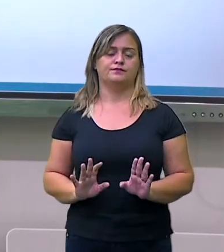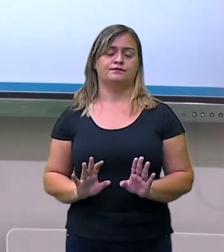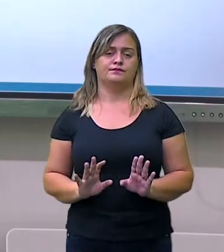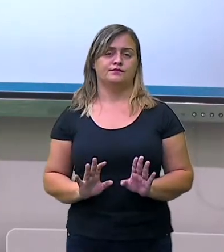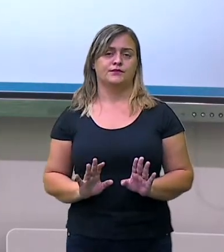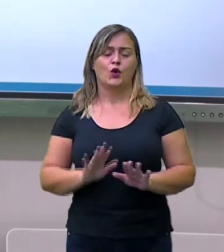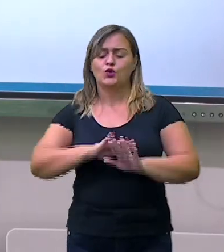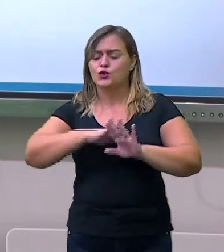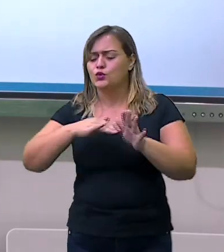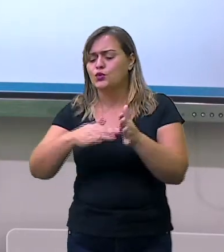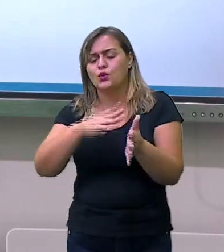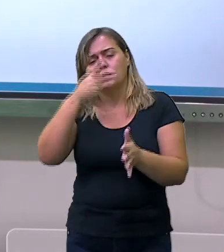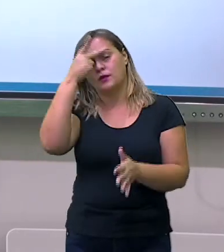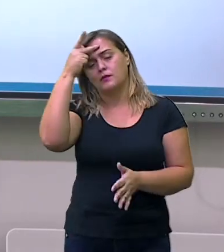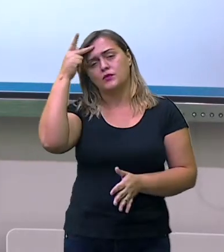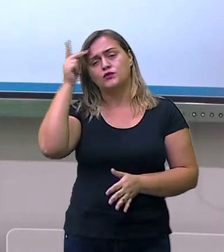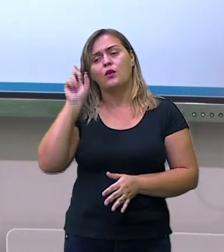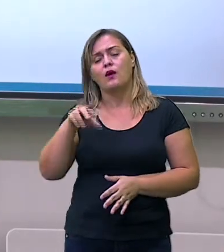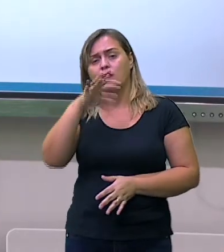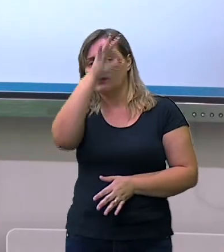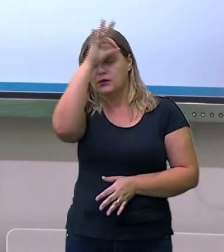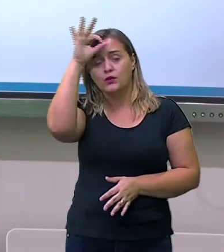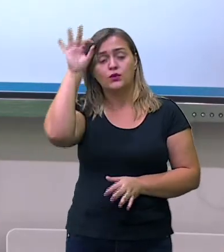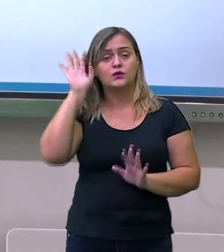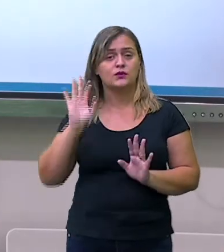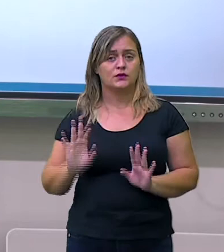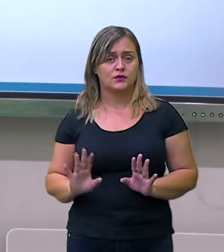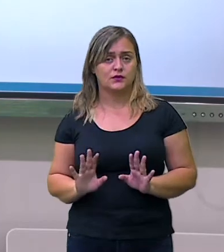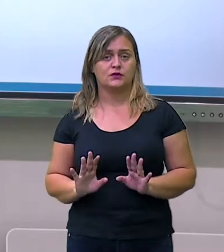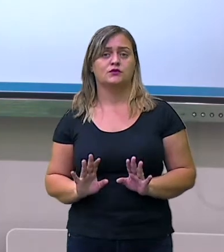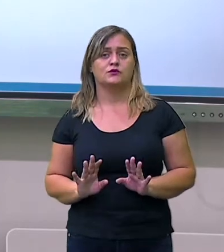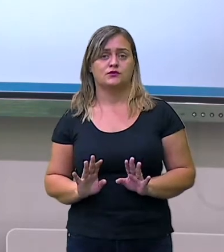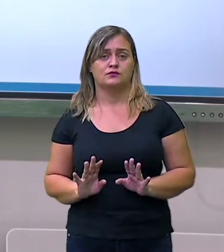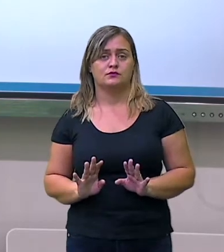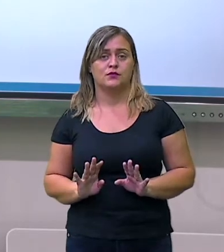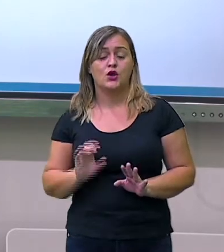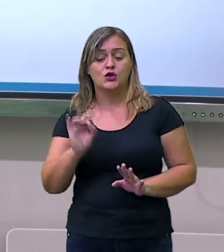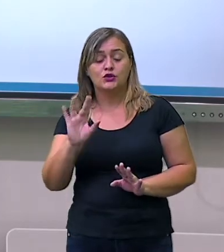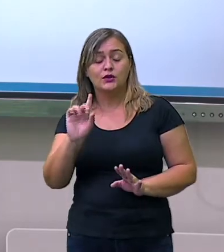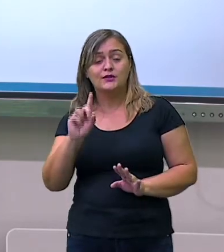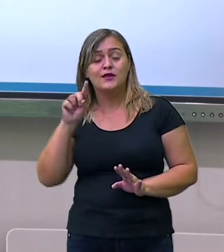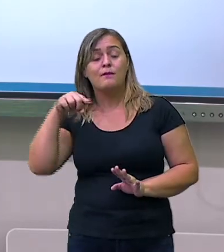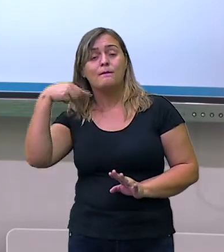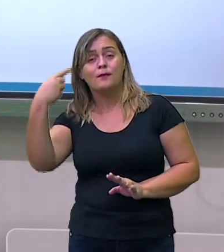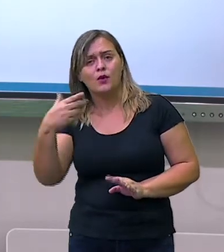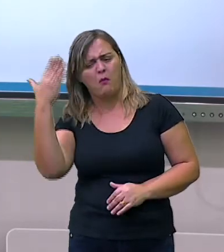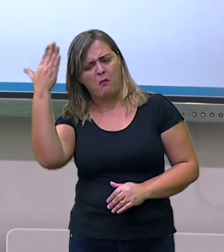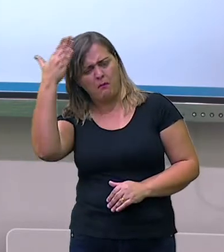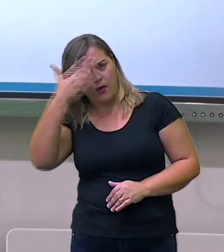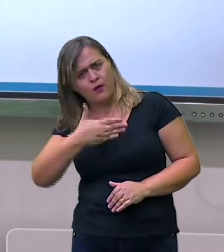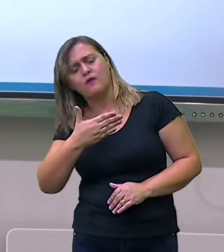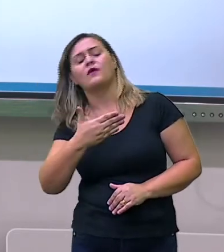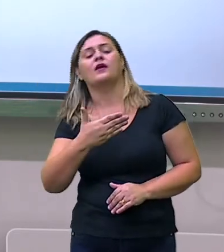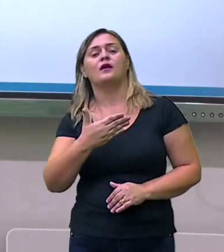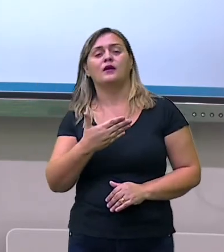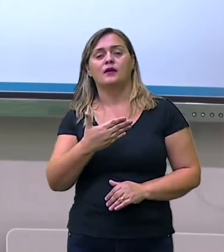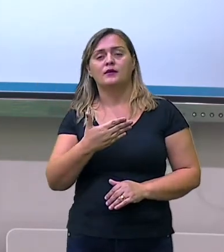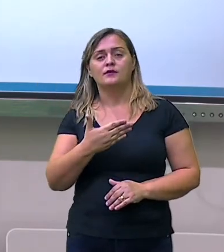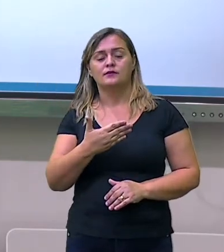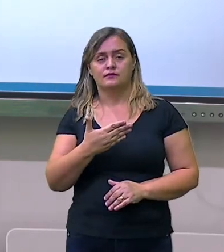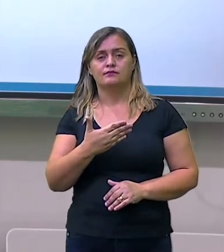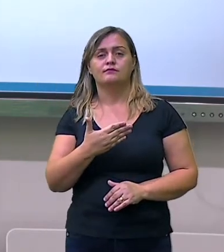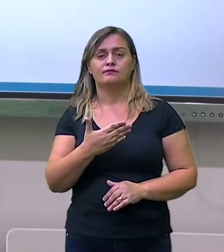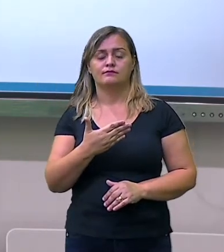Todo cidadão e homem se enquadra nisso aqui. Até que se prove o contrário. Ah, mas fulano falou isso de